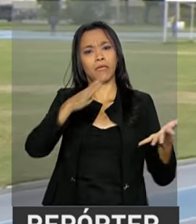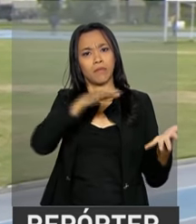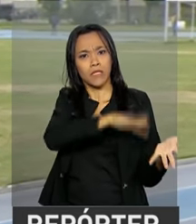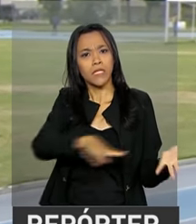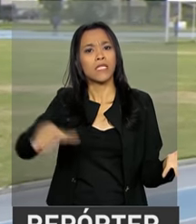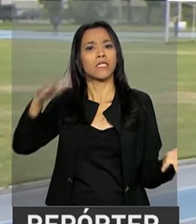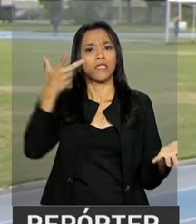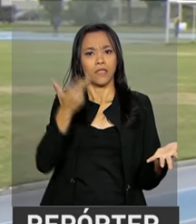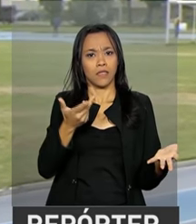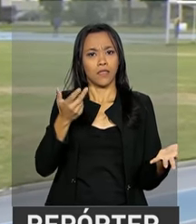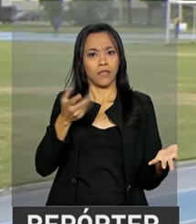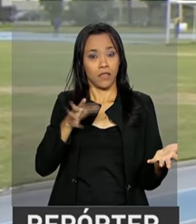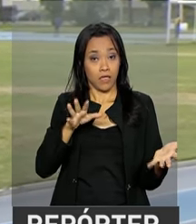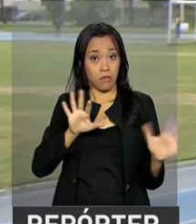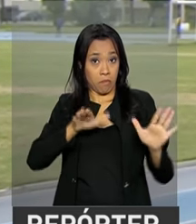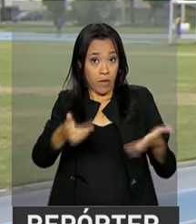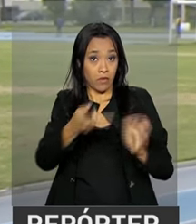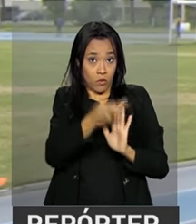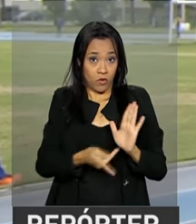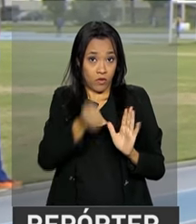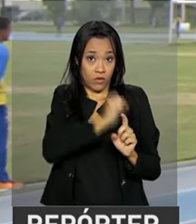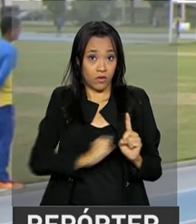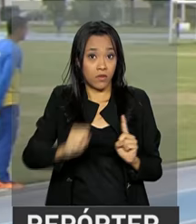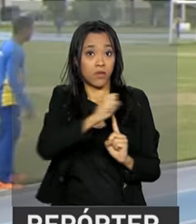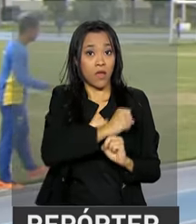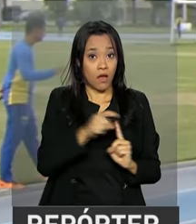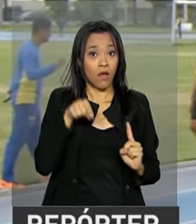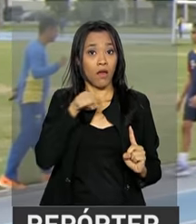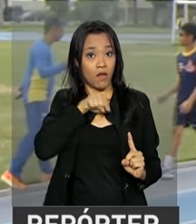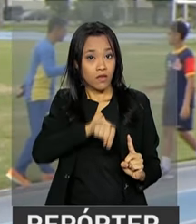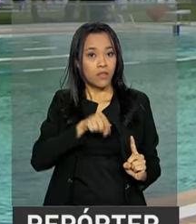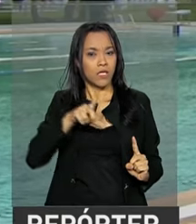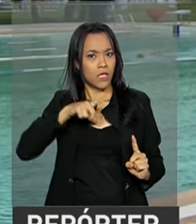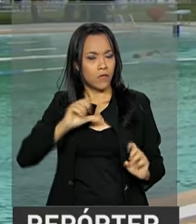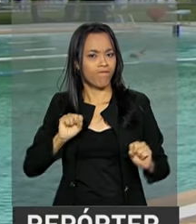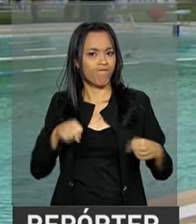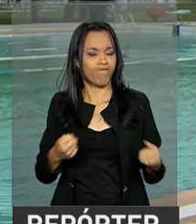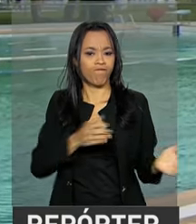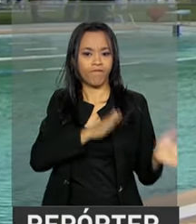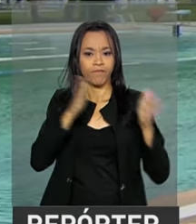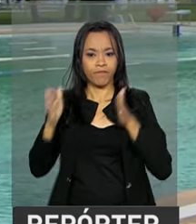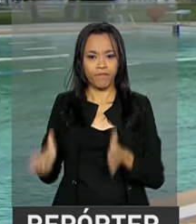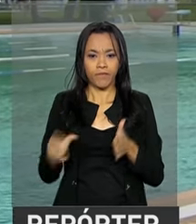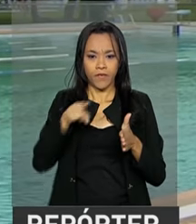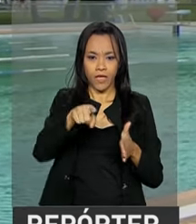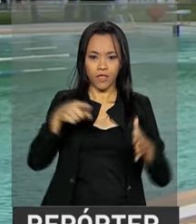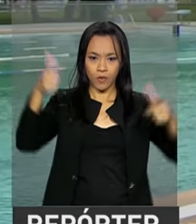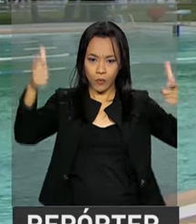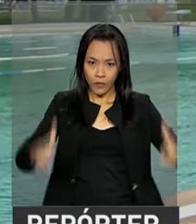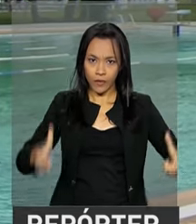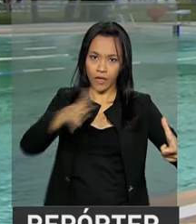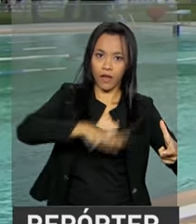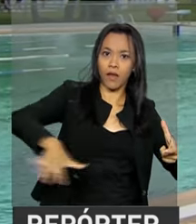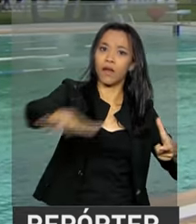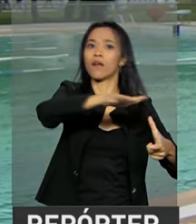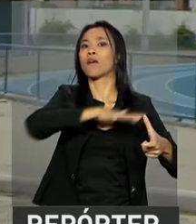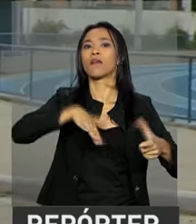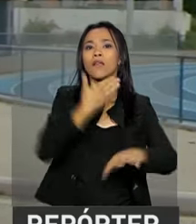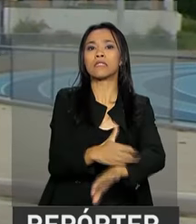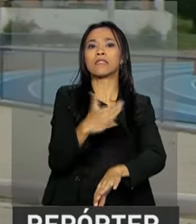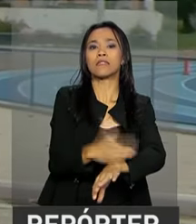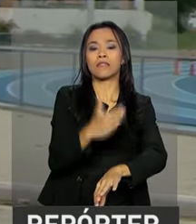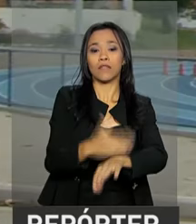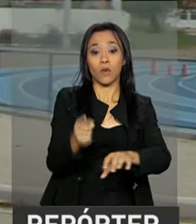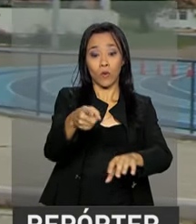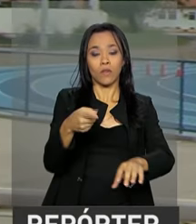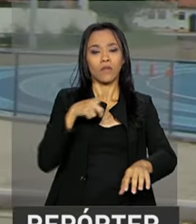projetos sociais que tem um viés para o alto desempenho. Além da estrutura que já fazia parte do centro de treinamento, o